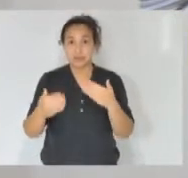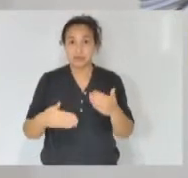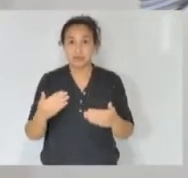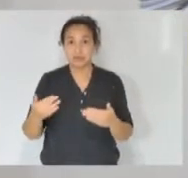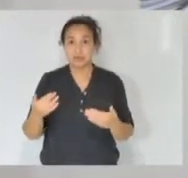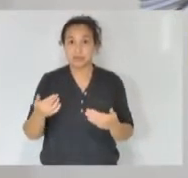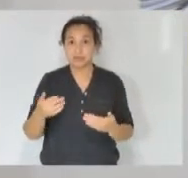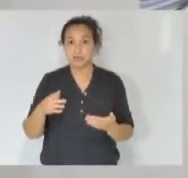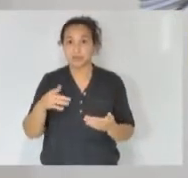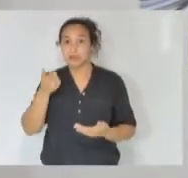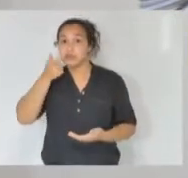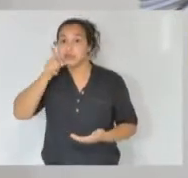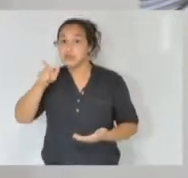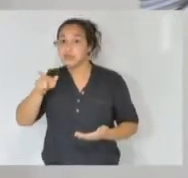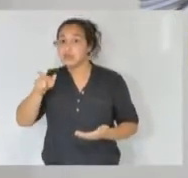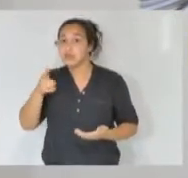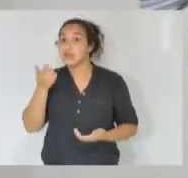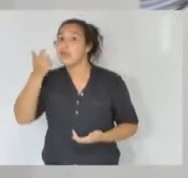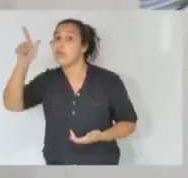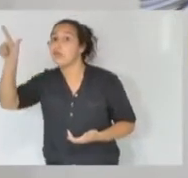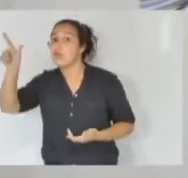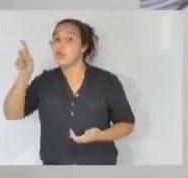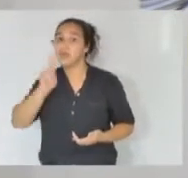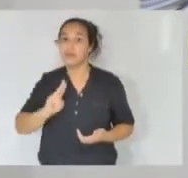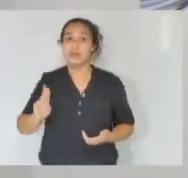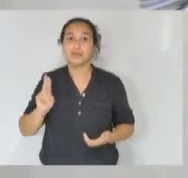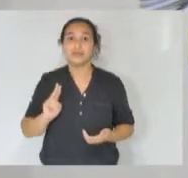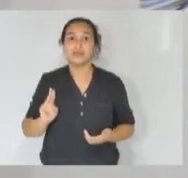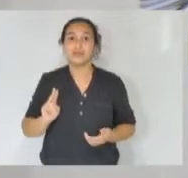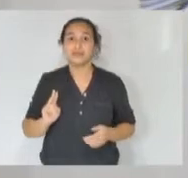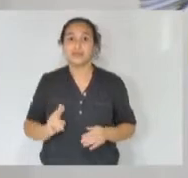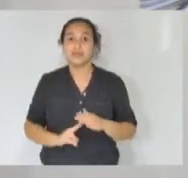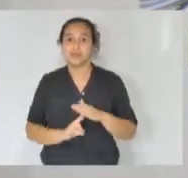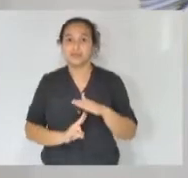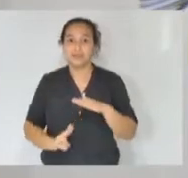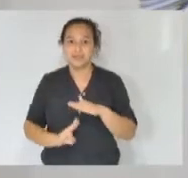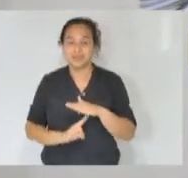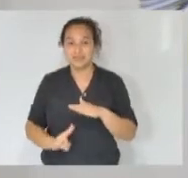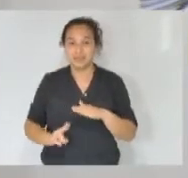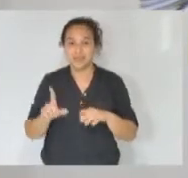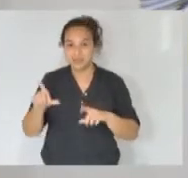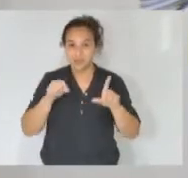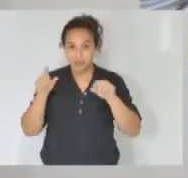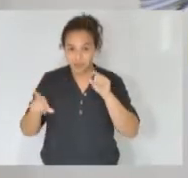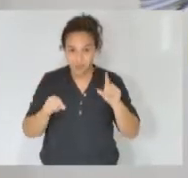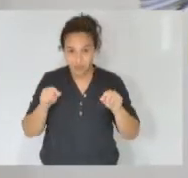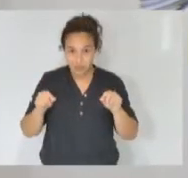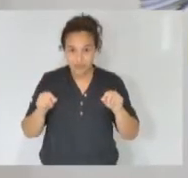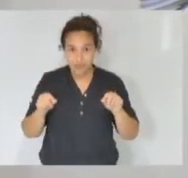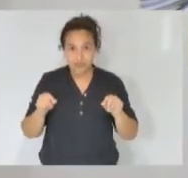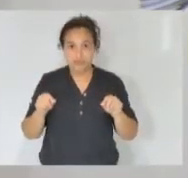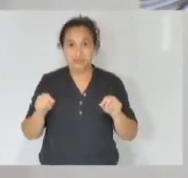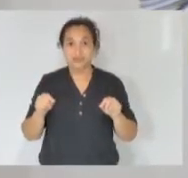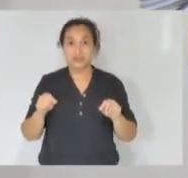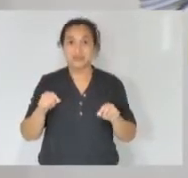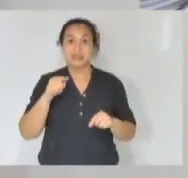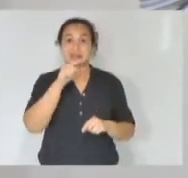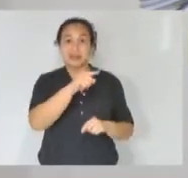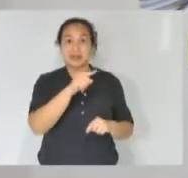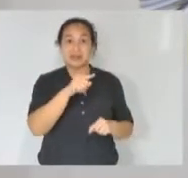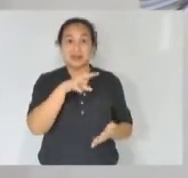outra universidade e a opção é estudar em outra universidade, aquela matrícula